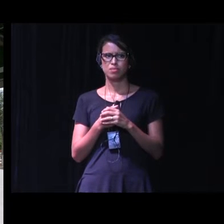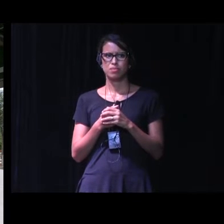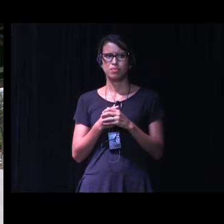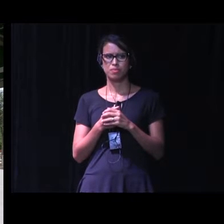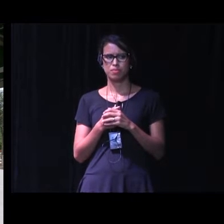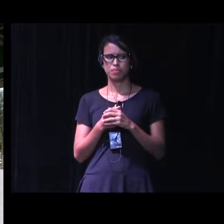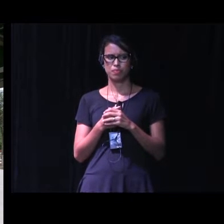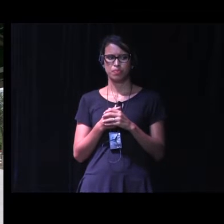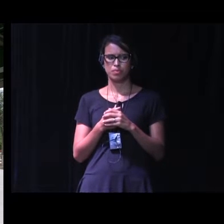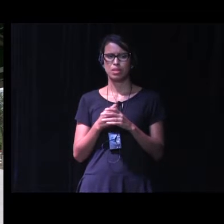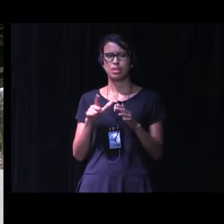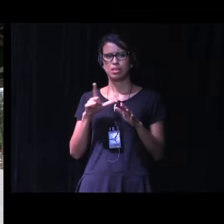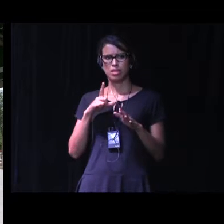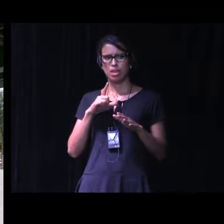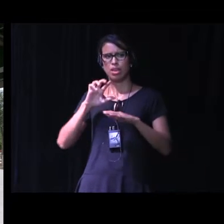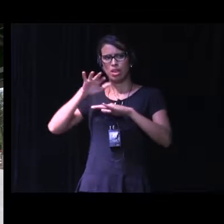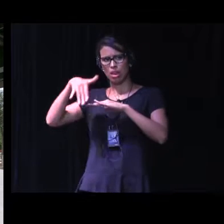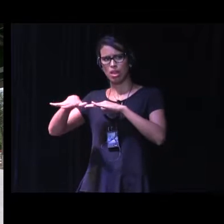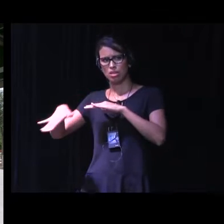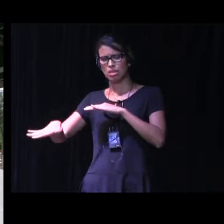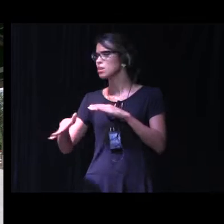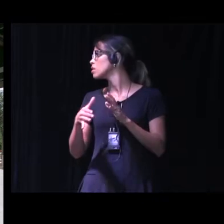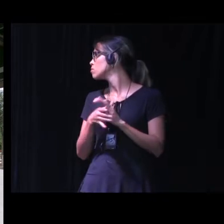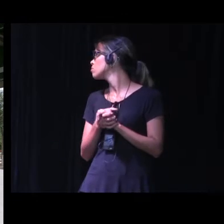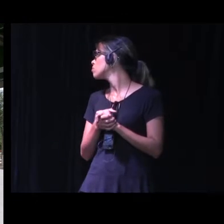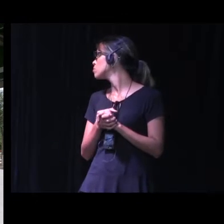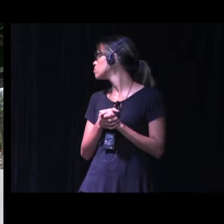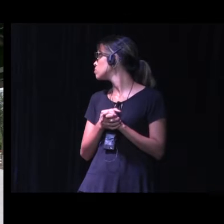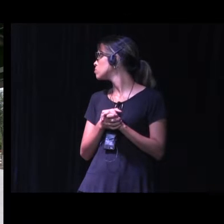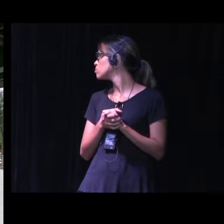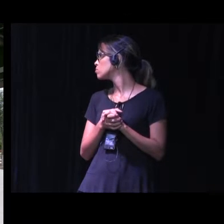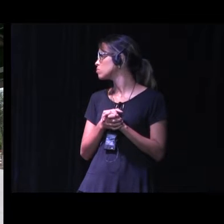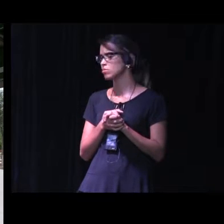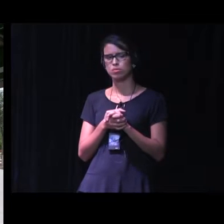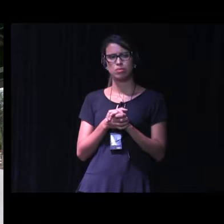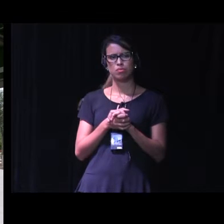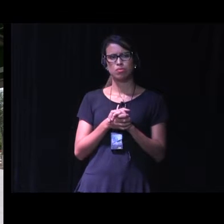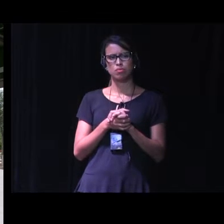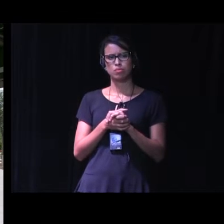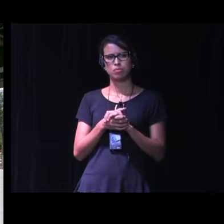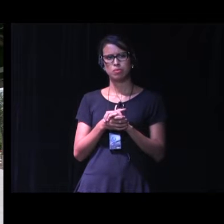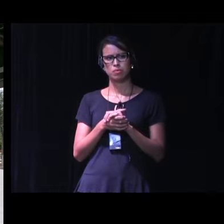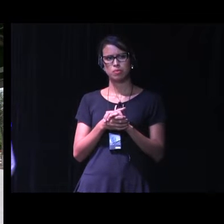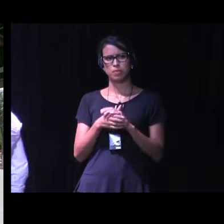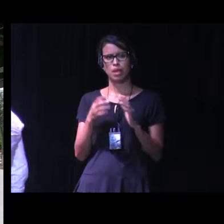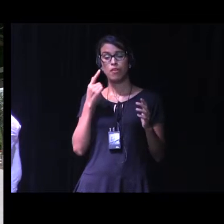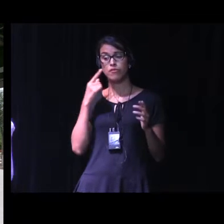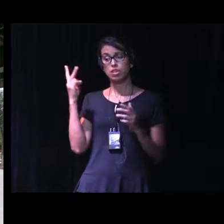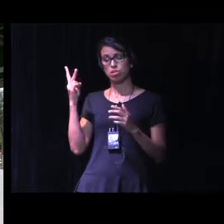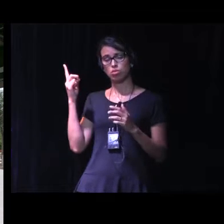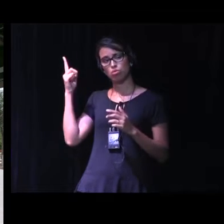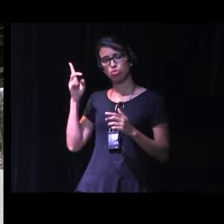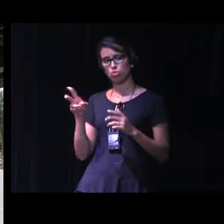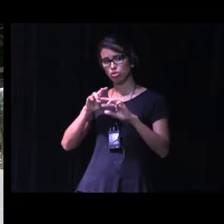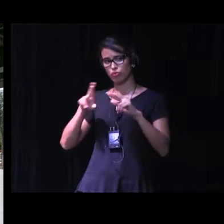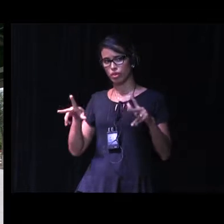organização original havia uma escala para um jardim e outra que dizia que esse era o centro de